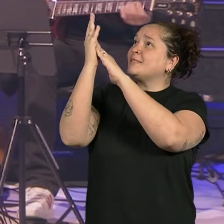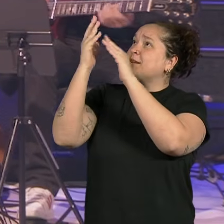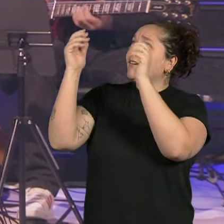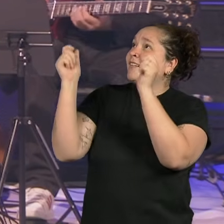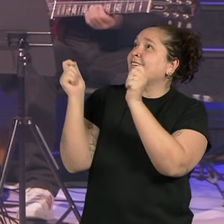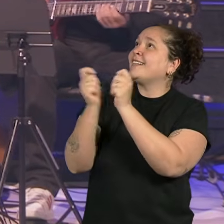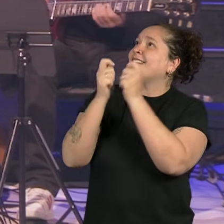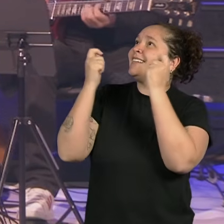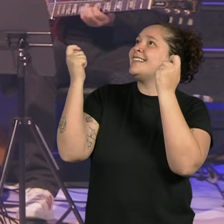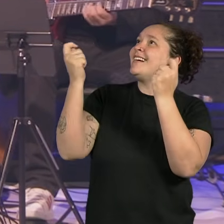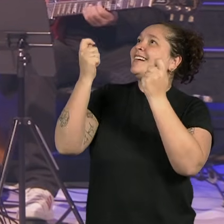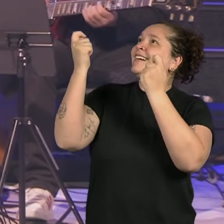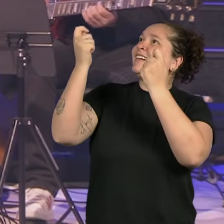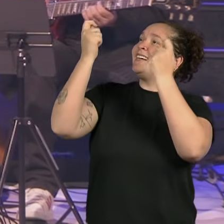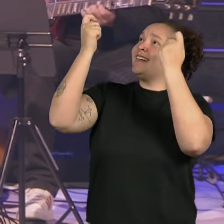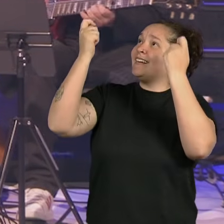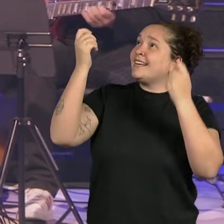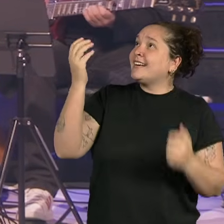hallelujah.